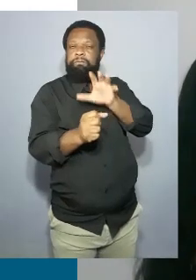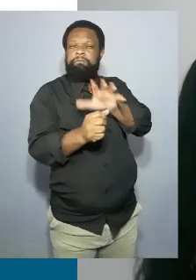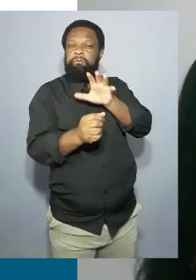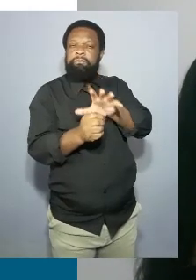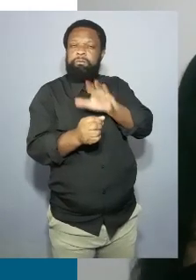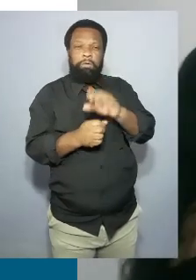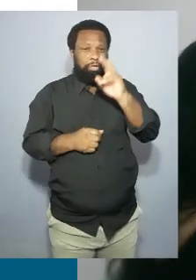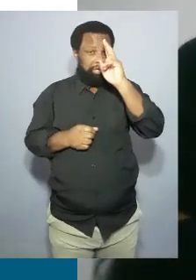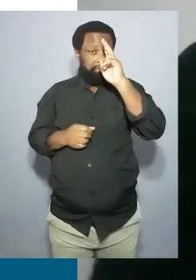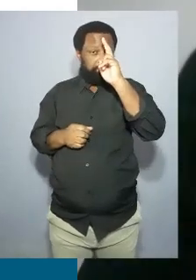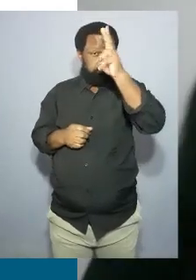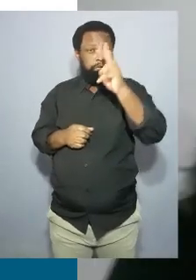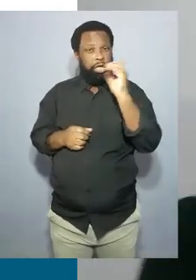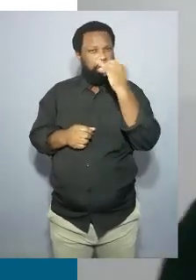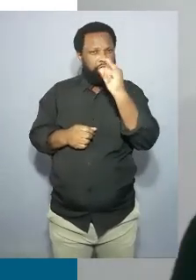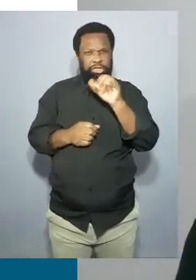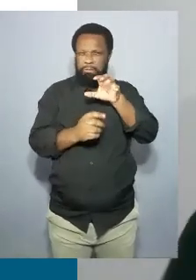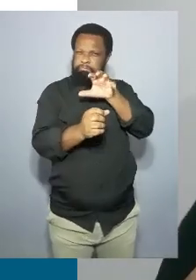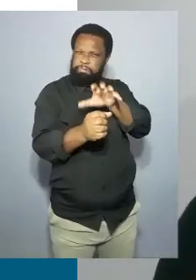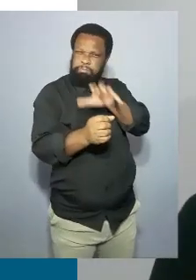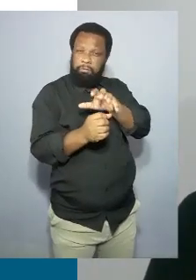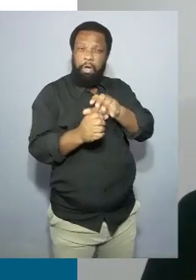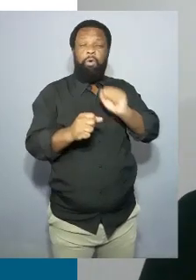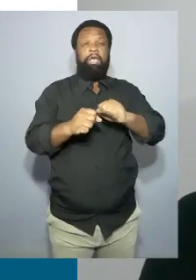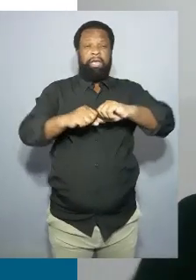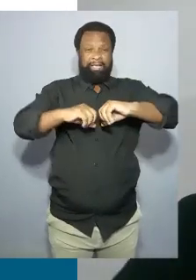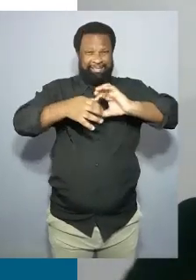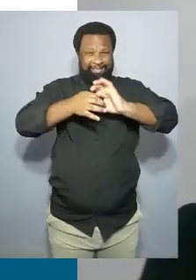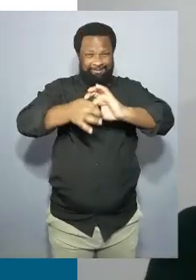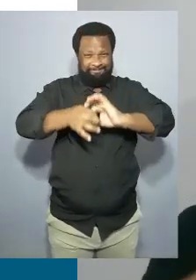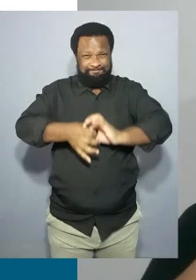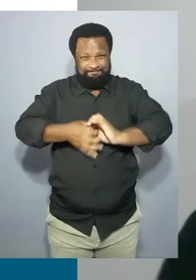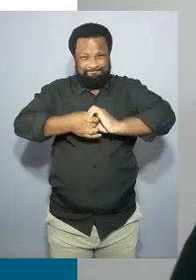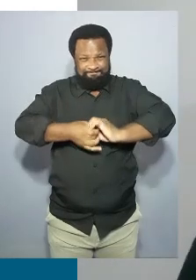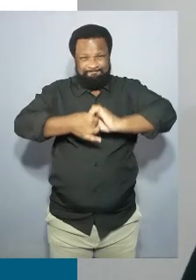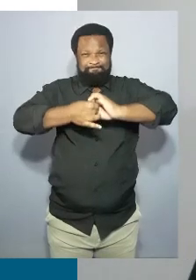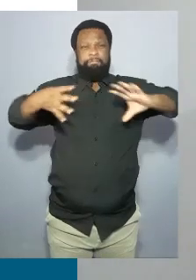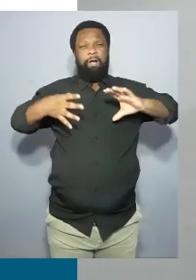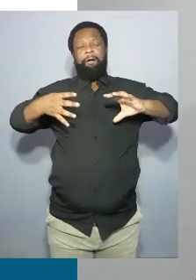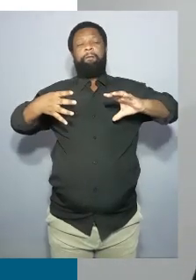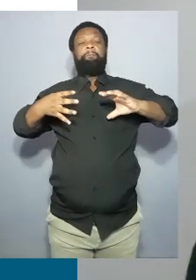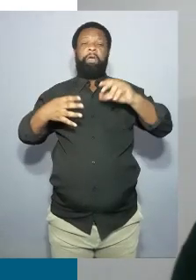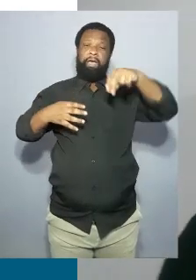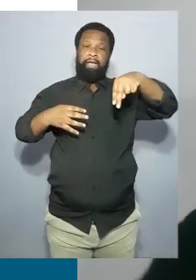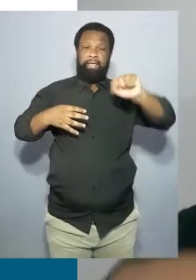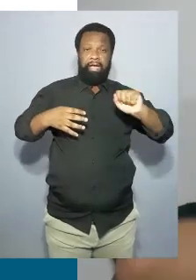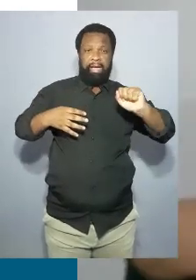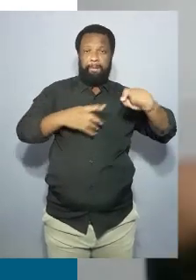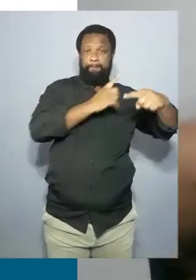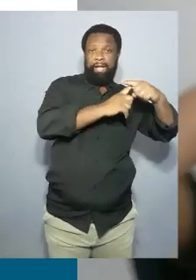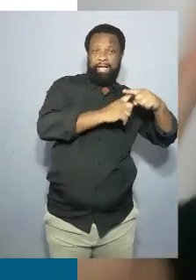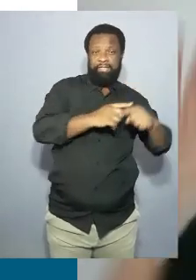muito grande de energia e quebramos as ligações iônicas, separamos Na+ do